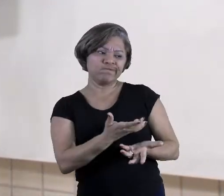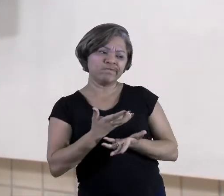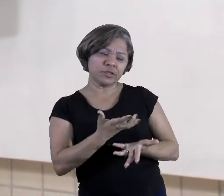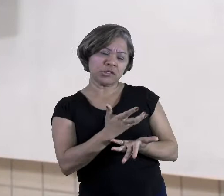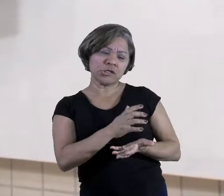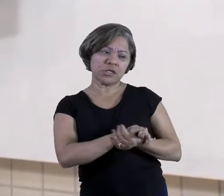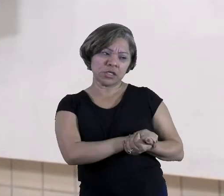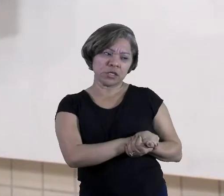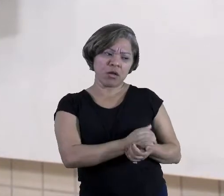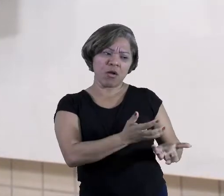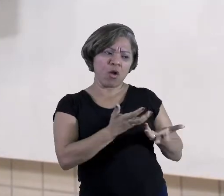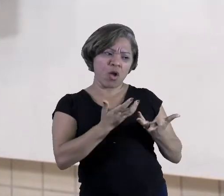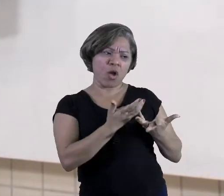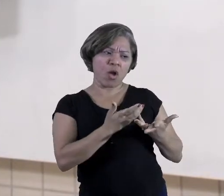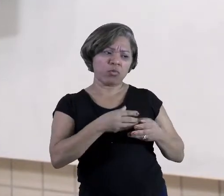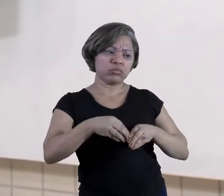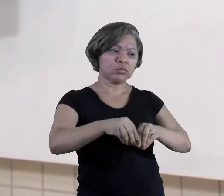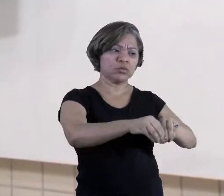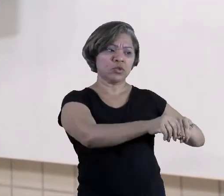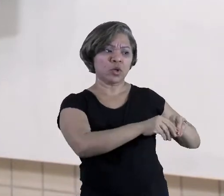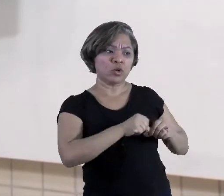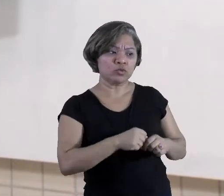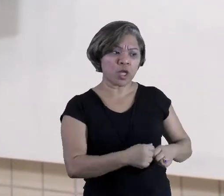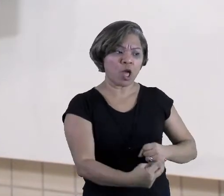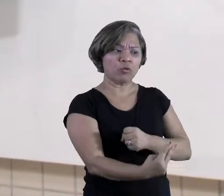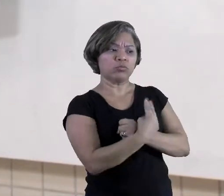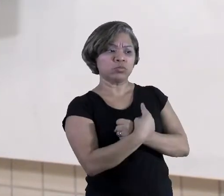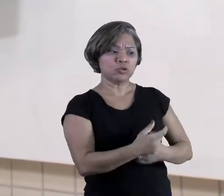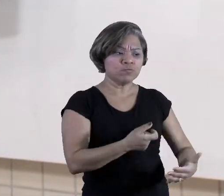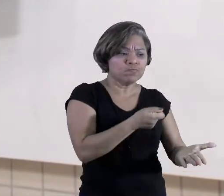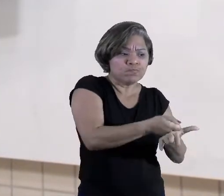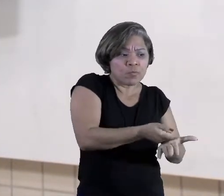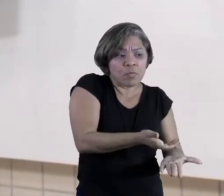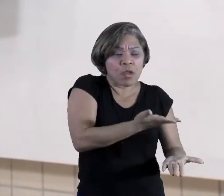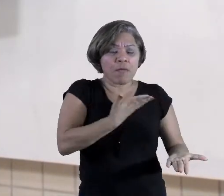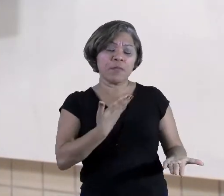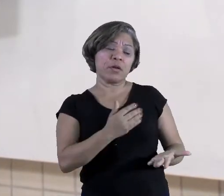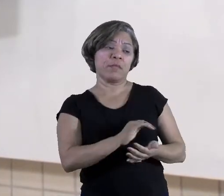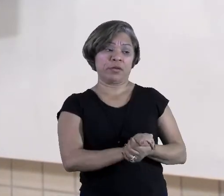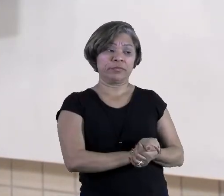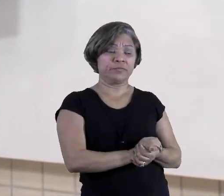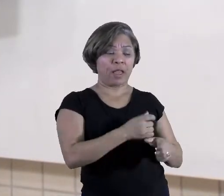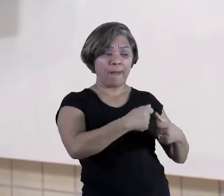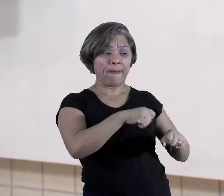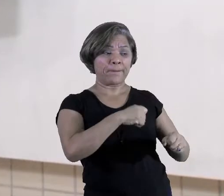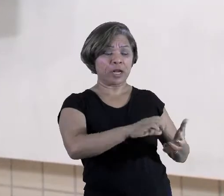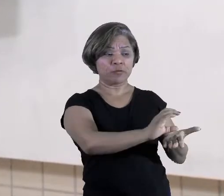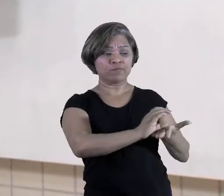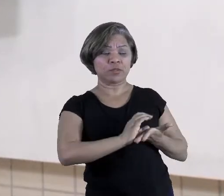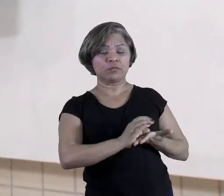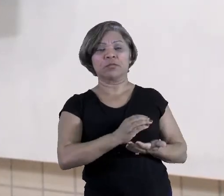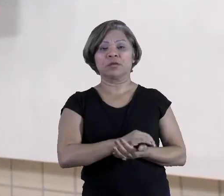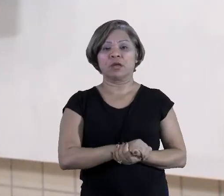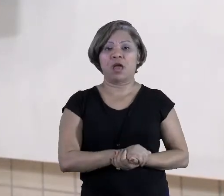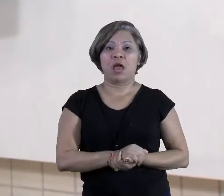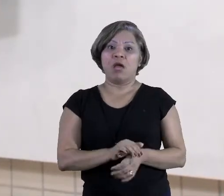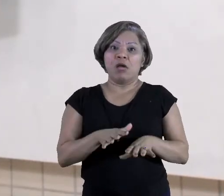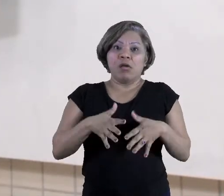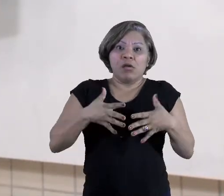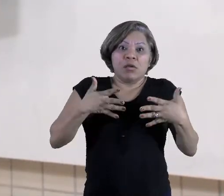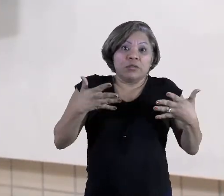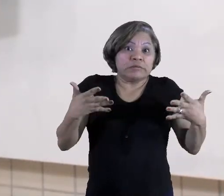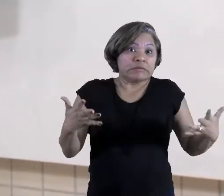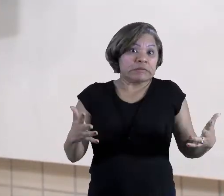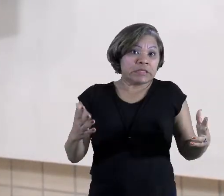grandes fazendeiros para pagar as suas dívidas, né, que esses fazendeiros estavam devendo para esses comerciantes. Então isso vai desgastar essa